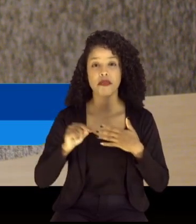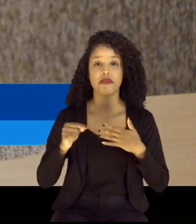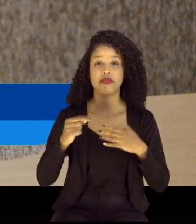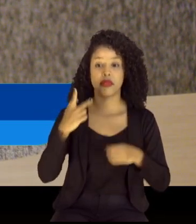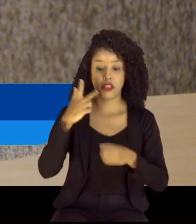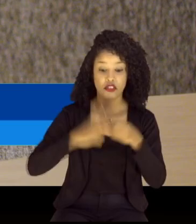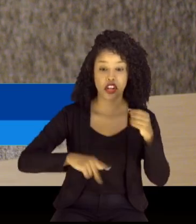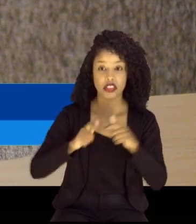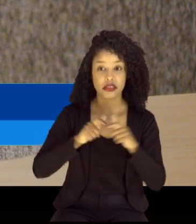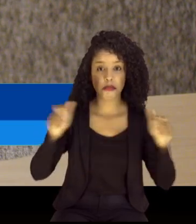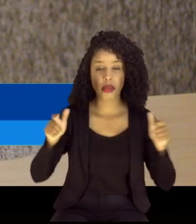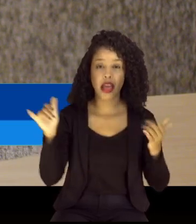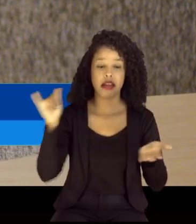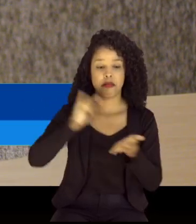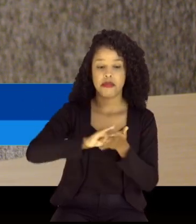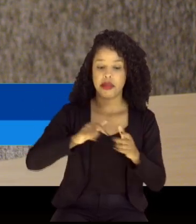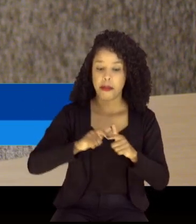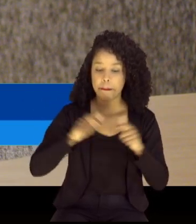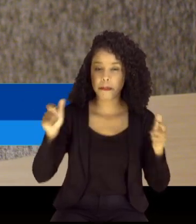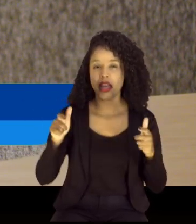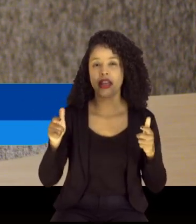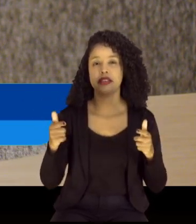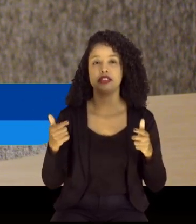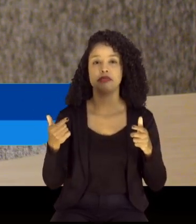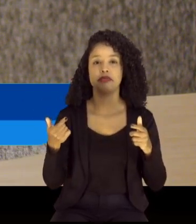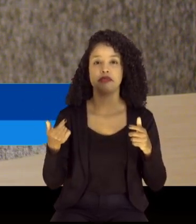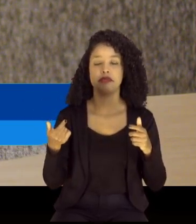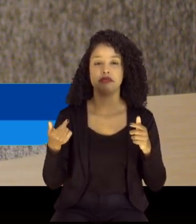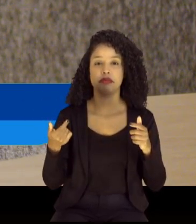carga tributária, aumento do combustível, aumento